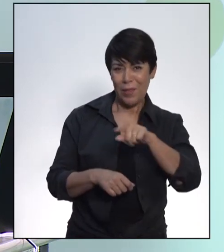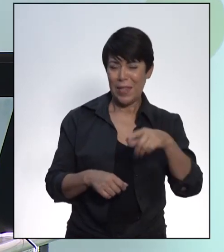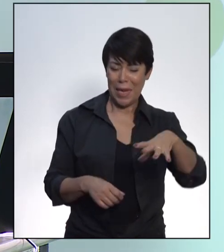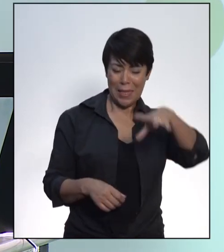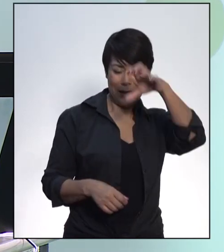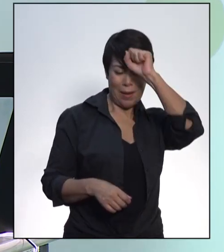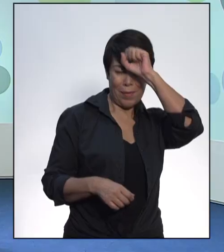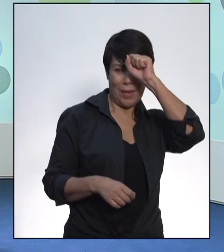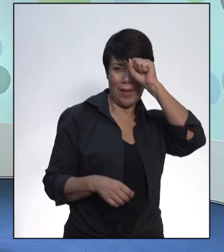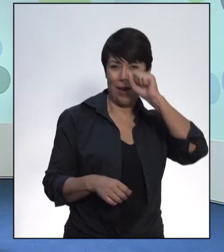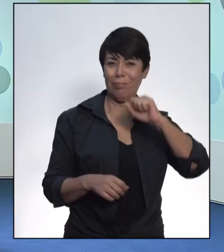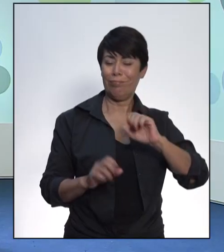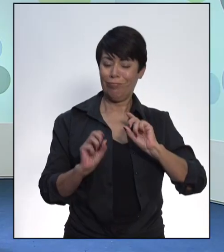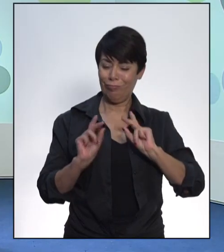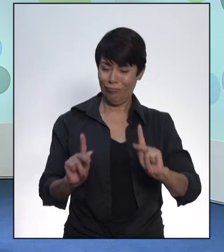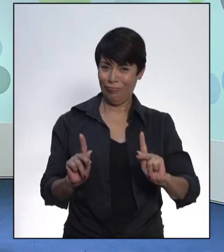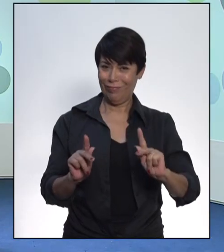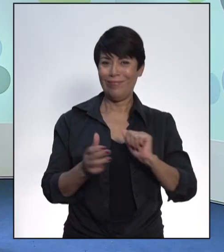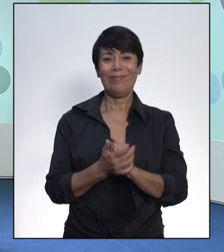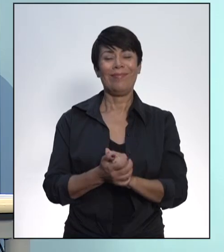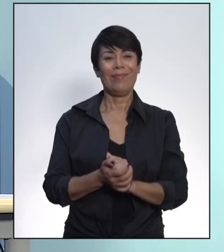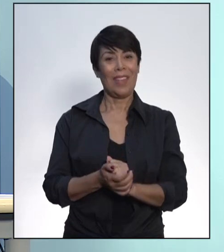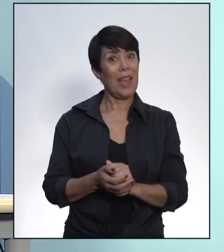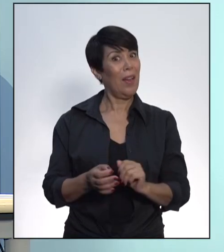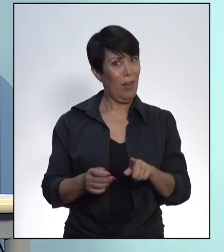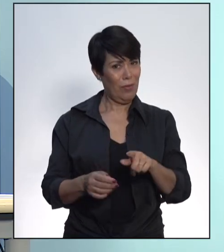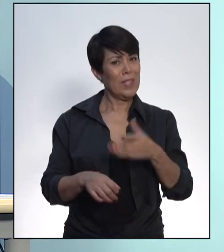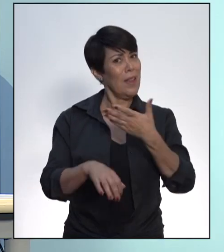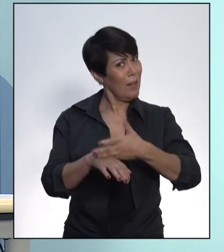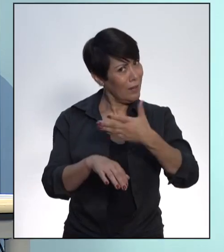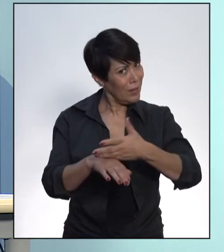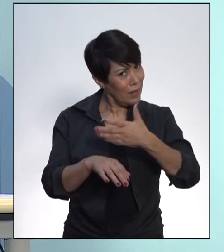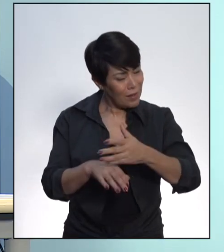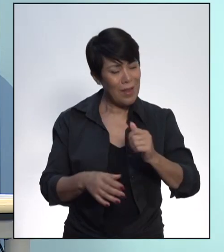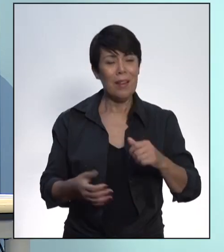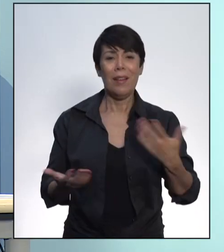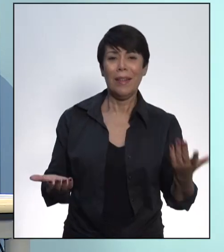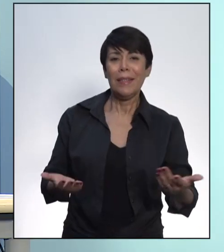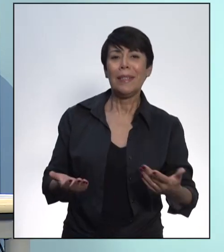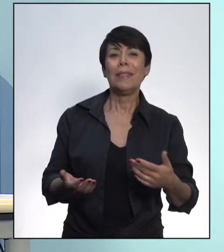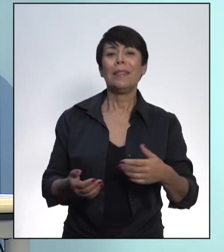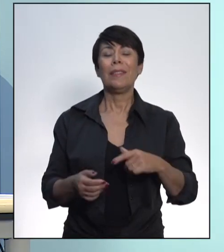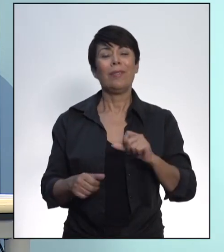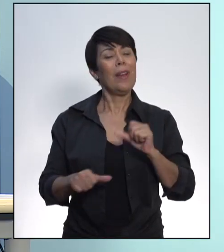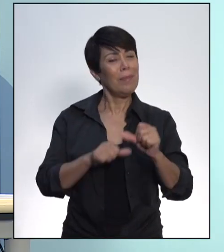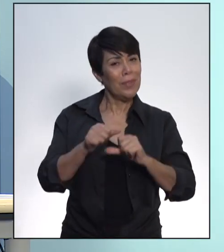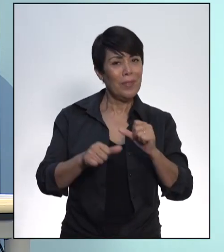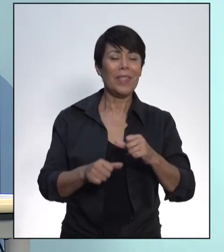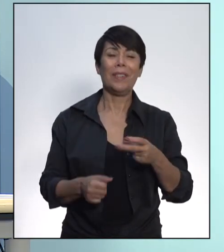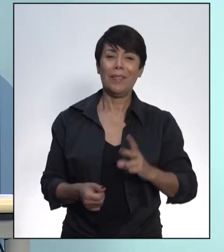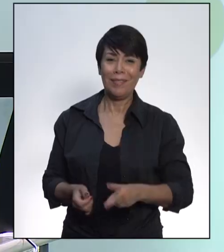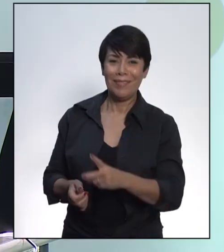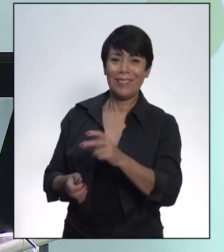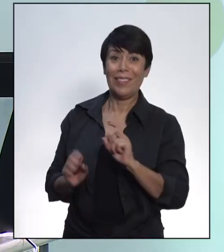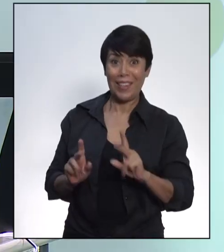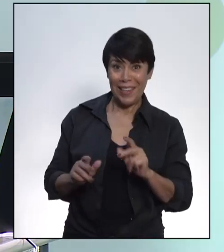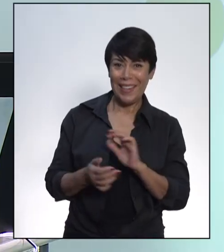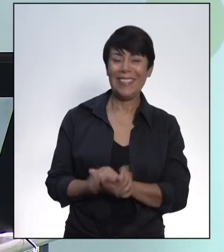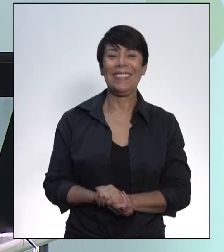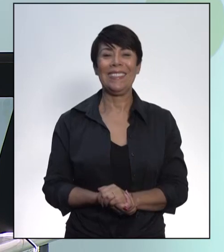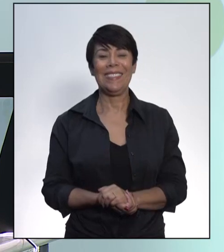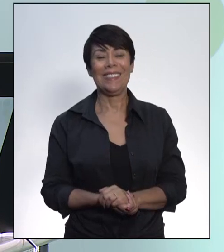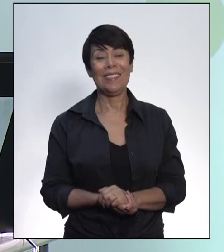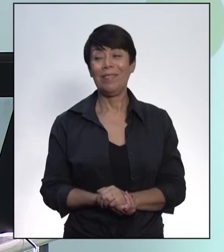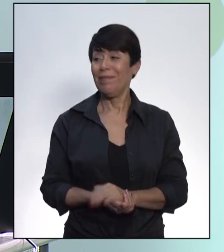né, Giba? A AP é importante, você vai treinando, você vai modificando e assim por diante. Beleza?